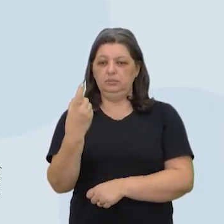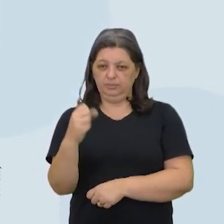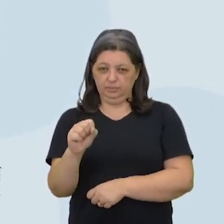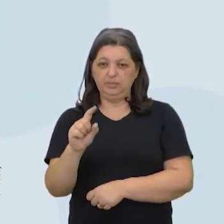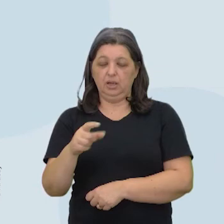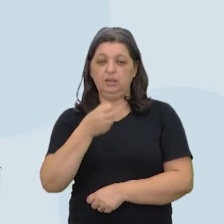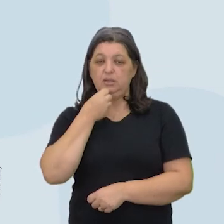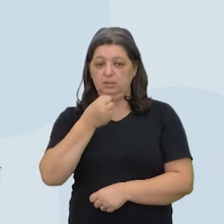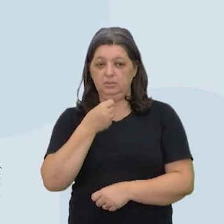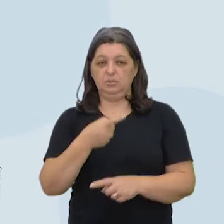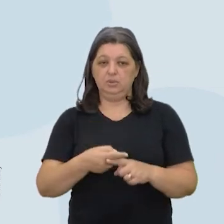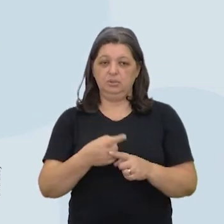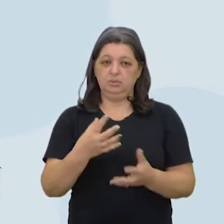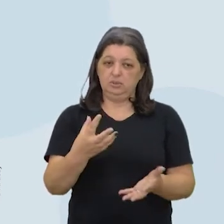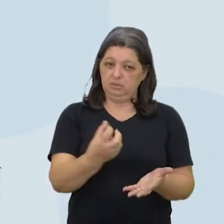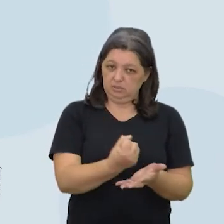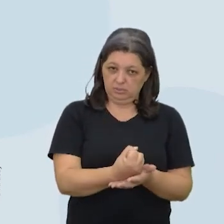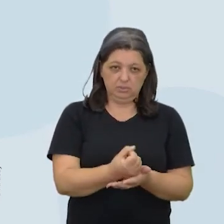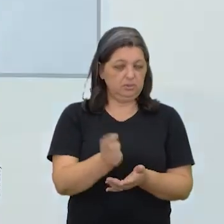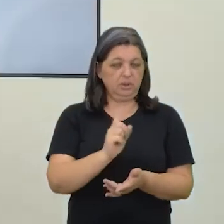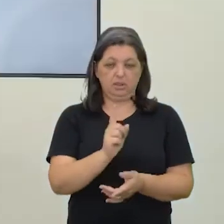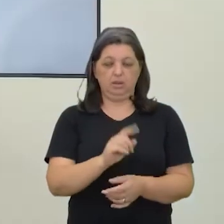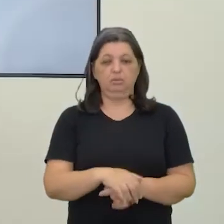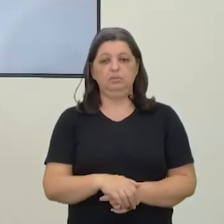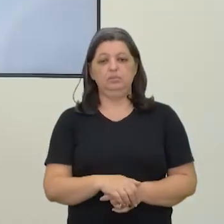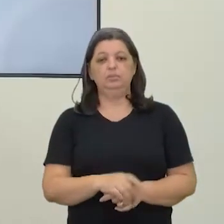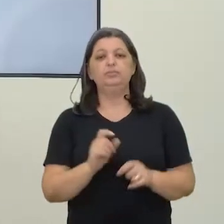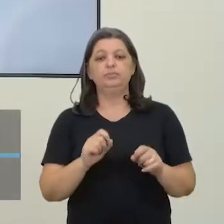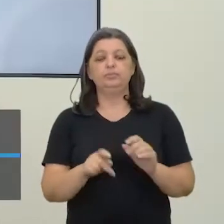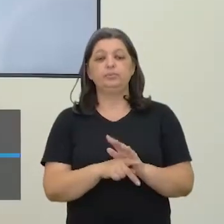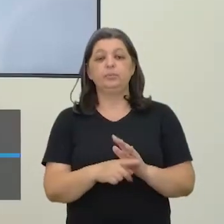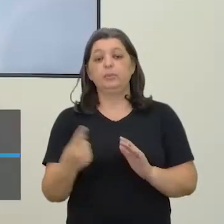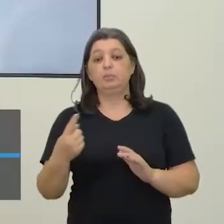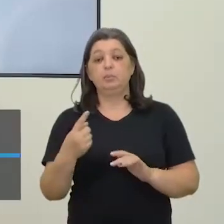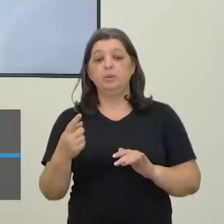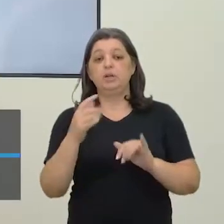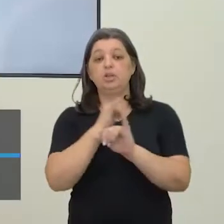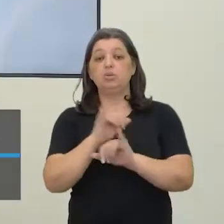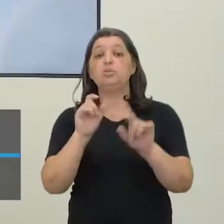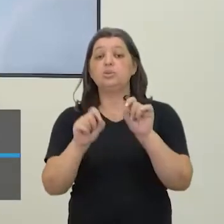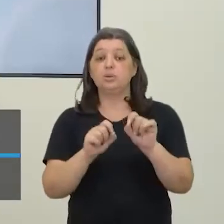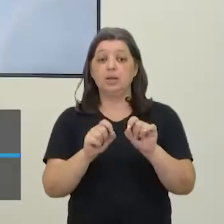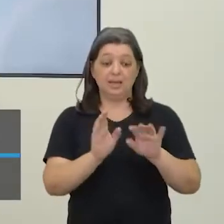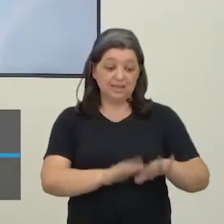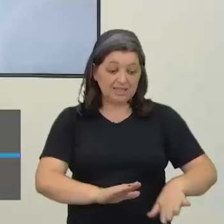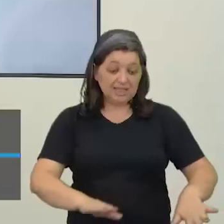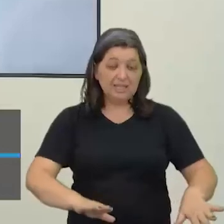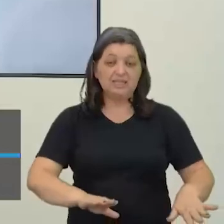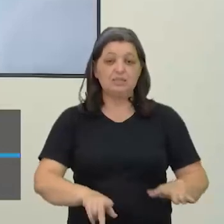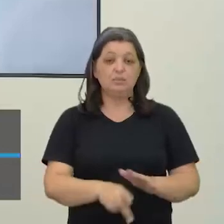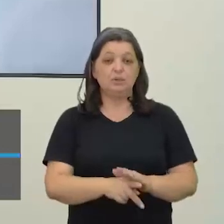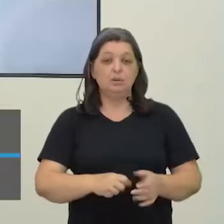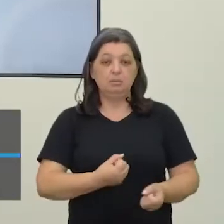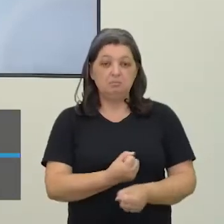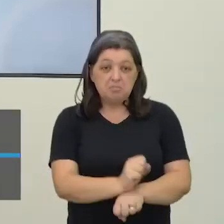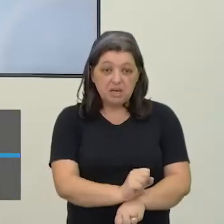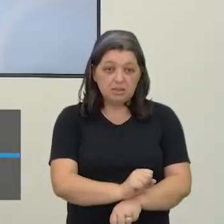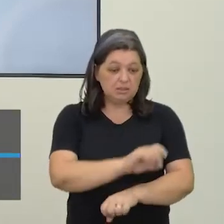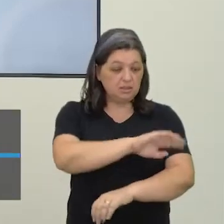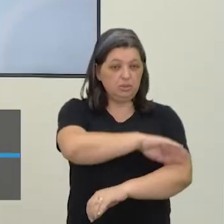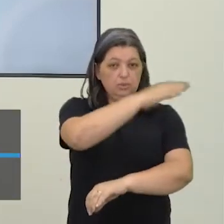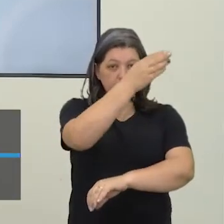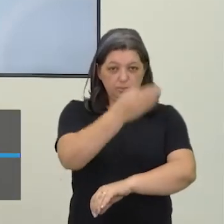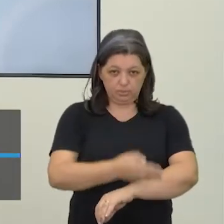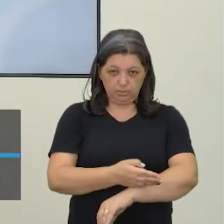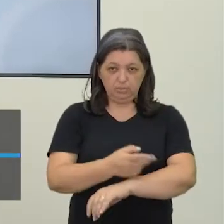notícia, né? Porque a primeira notícia não foi o resgate das crianças, não. A primeira notícia foi crianças presas em caverna na Tailândia. Isso foi durante a Copa